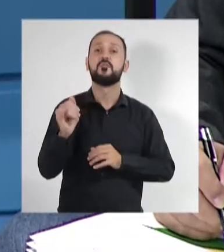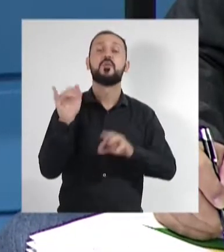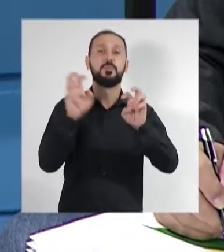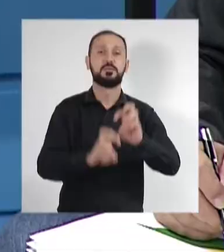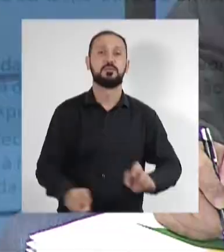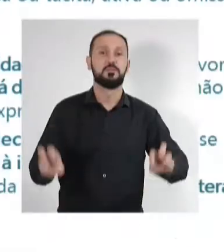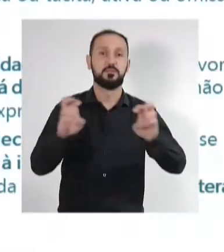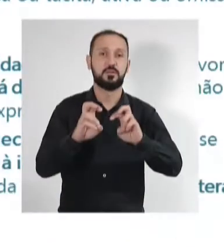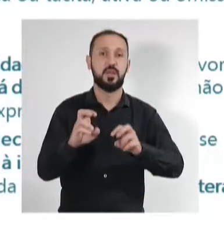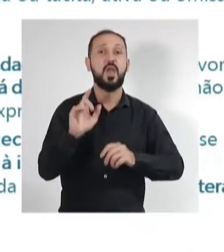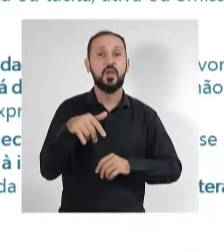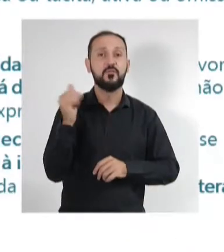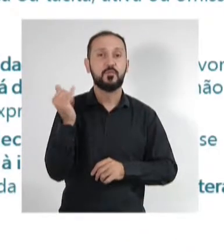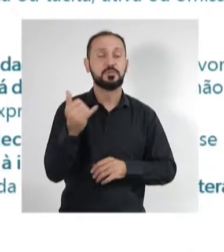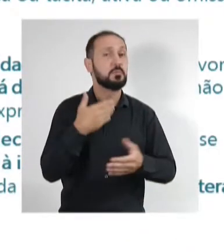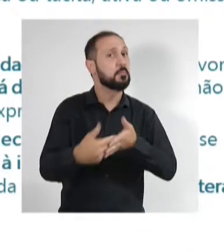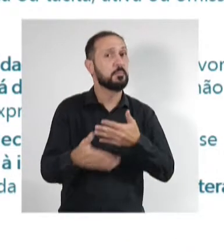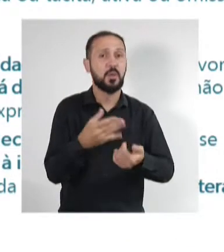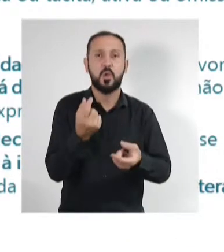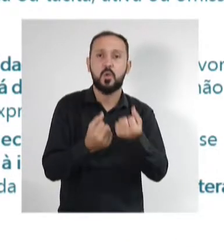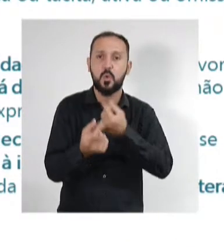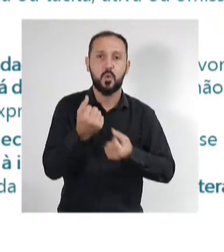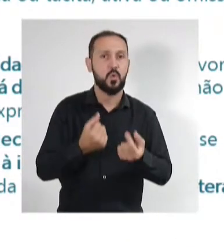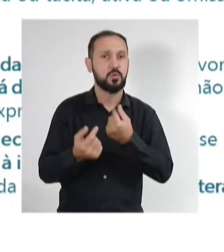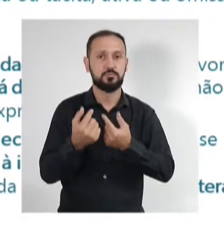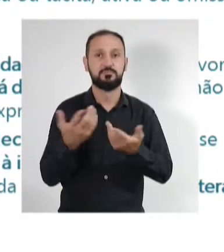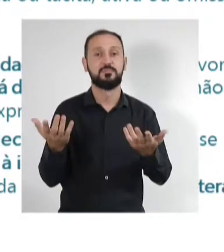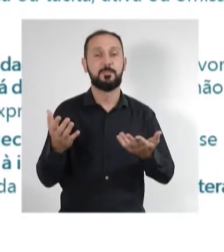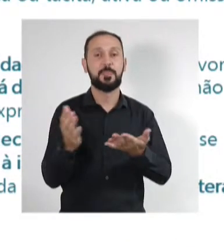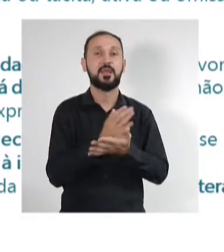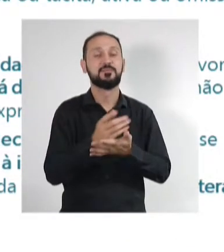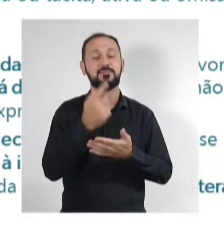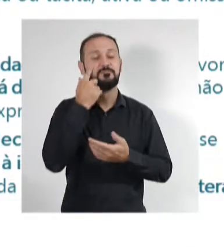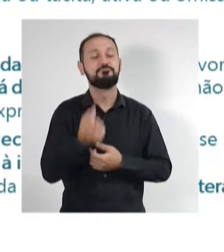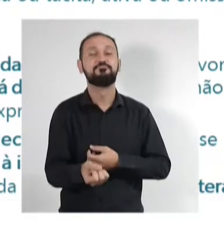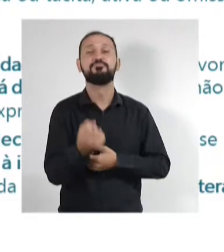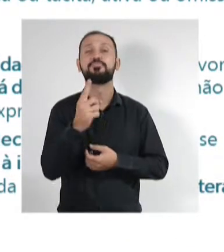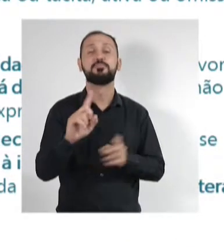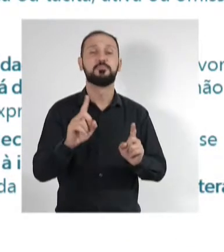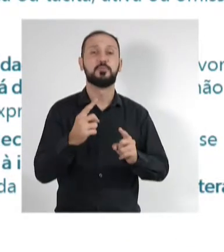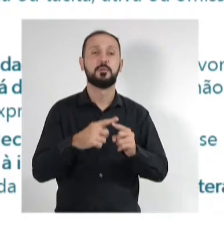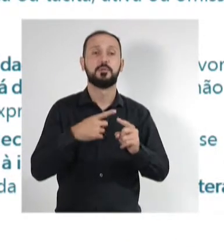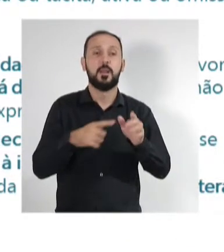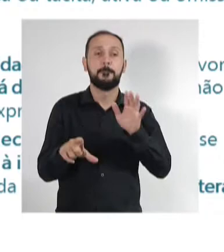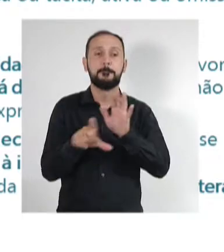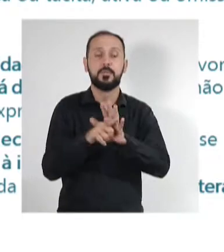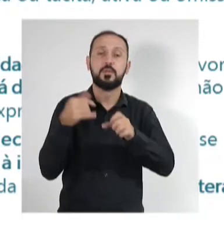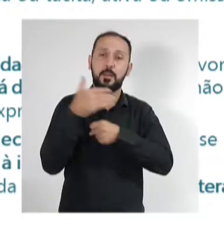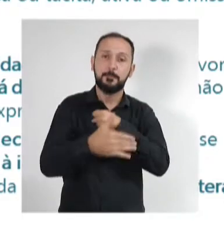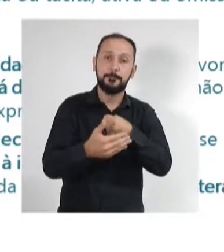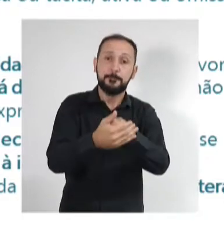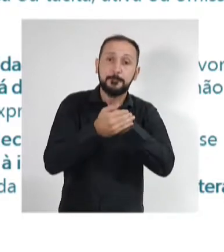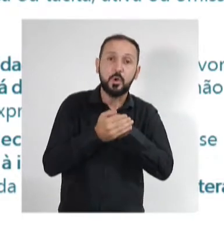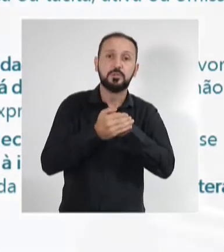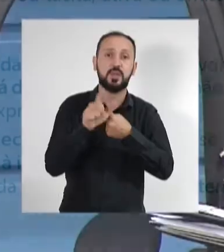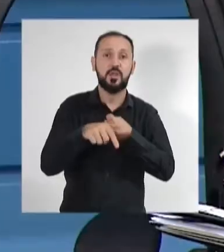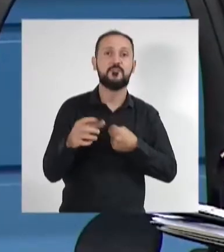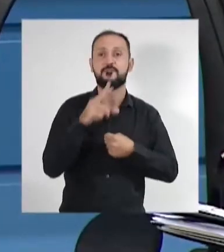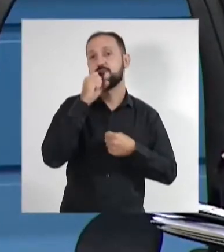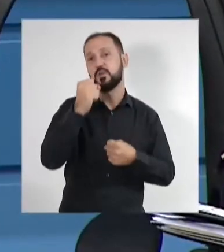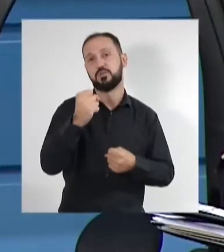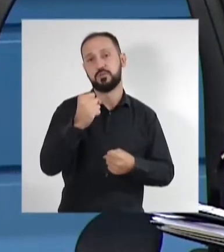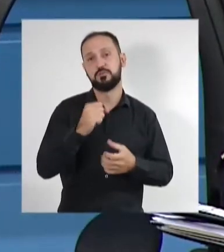digitais, ela é uma lei de dados para toda a economia. Acho que muitas pessoas não se atentam a isso. Como ela é protetiva, como o grau de proteção dela é